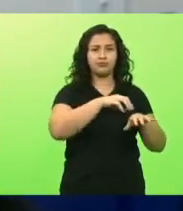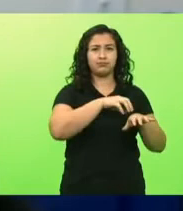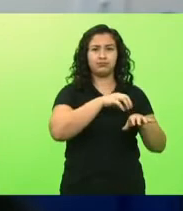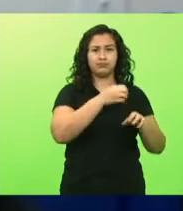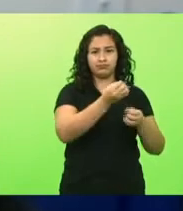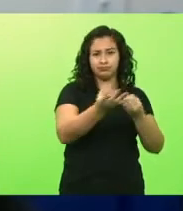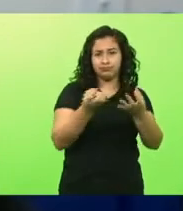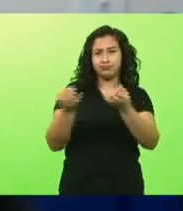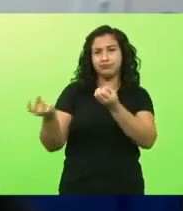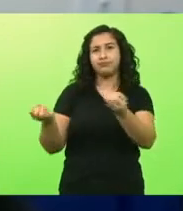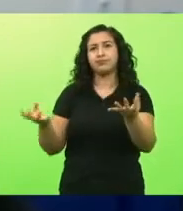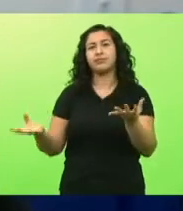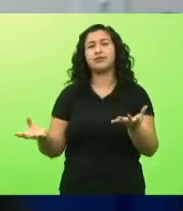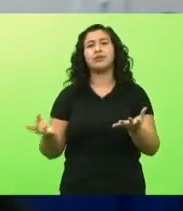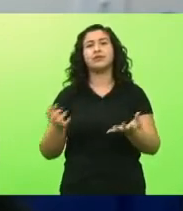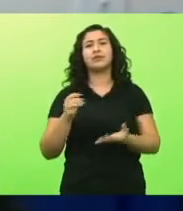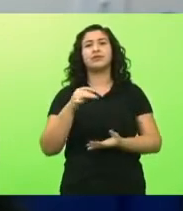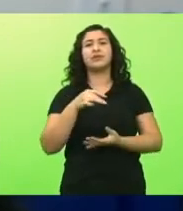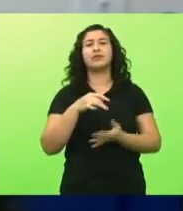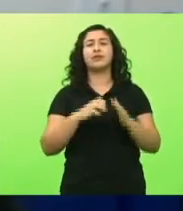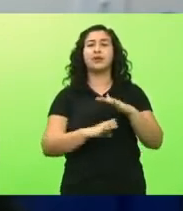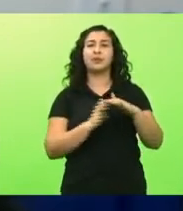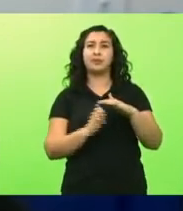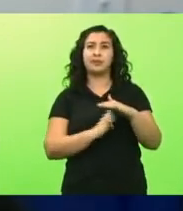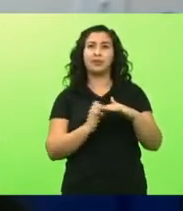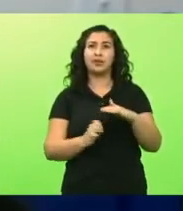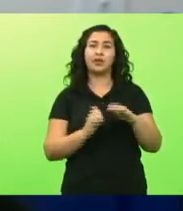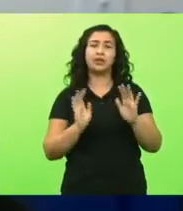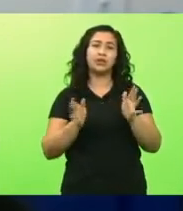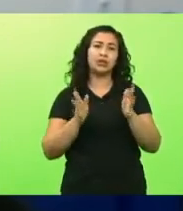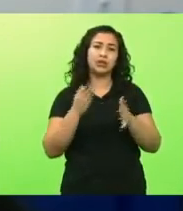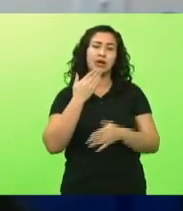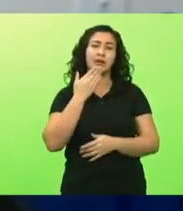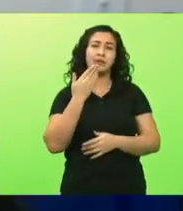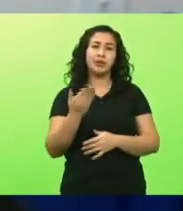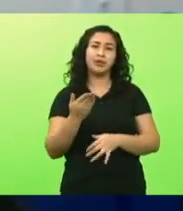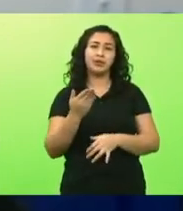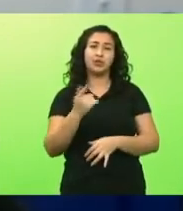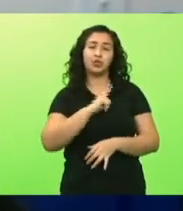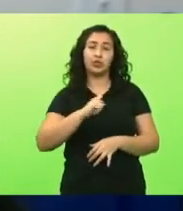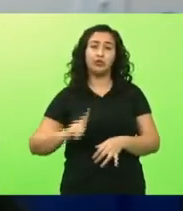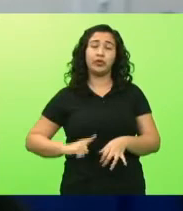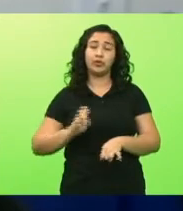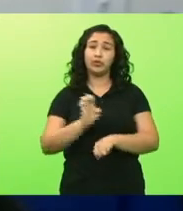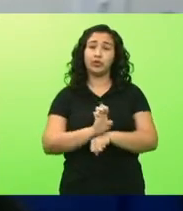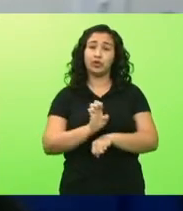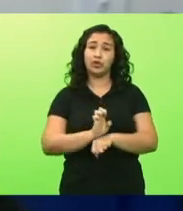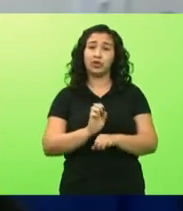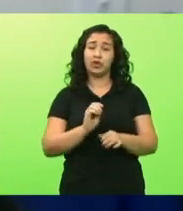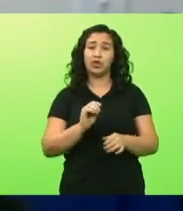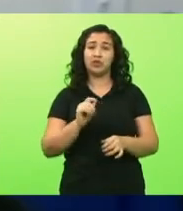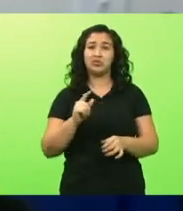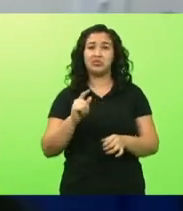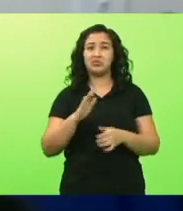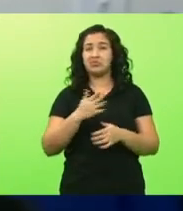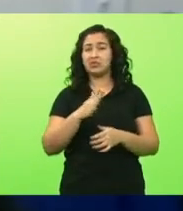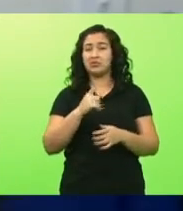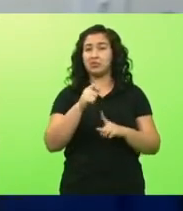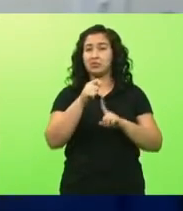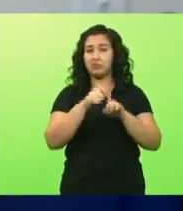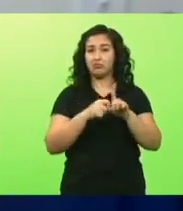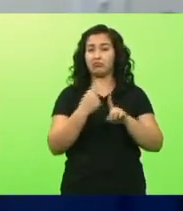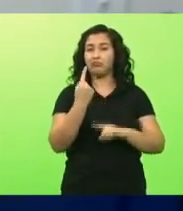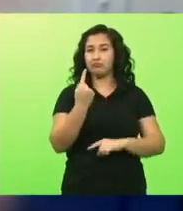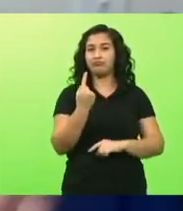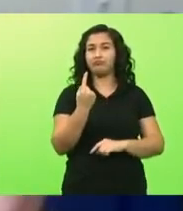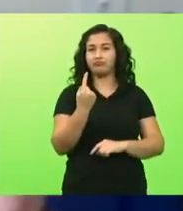Antônio Seron já fez também um pedido para o governo do estado, já faz um mês aproximadamente. É